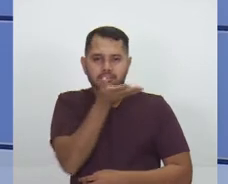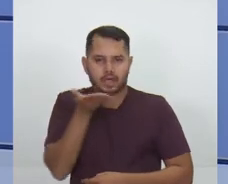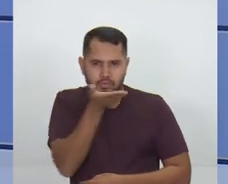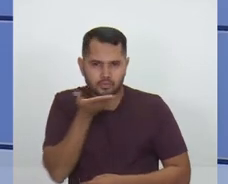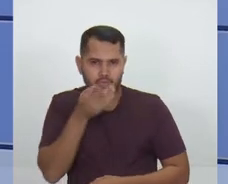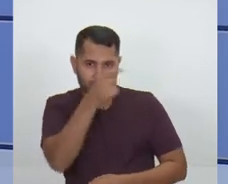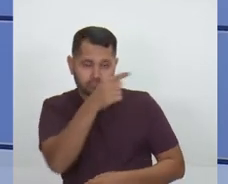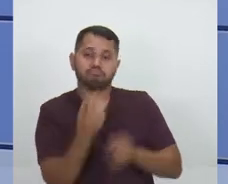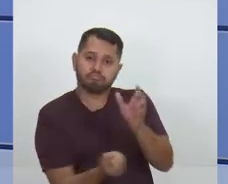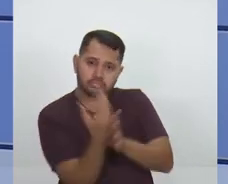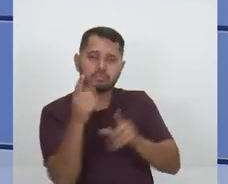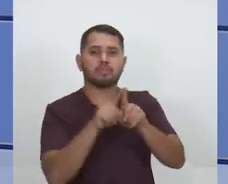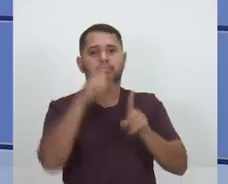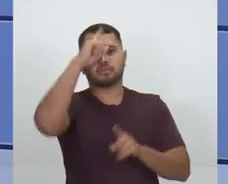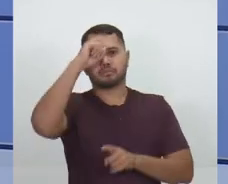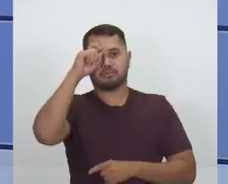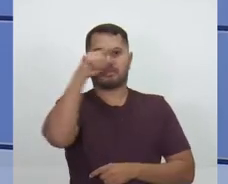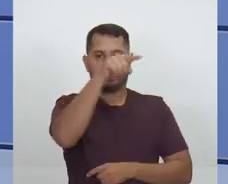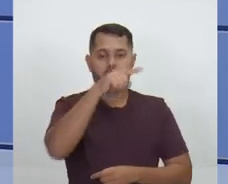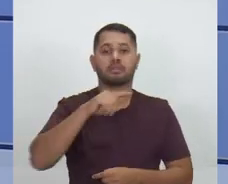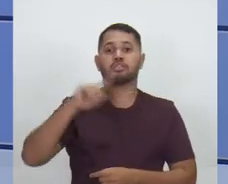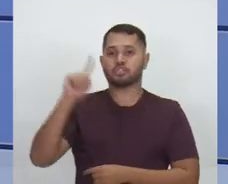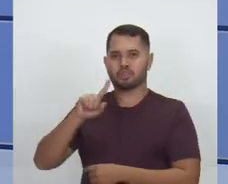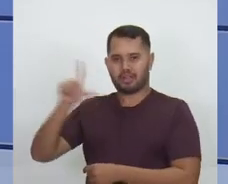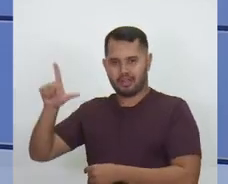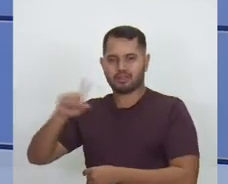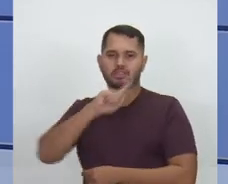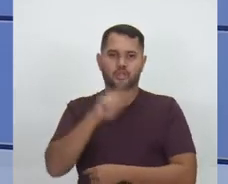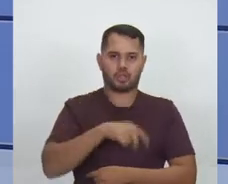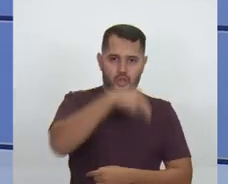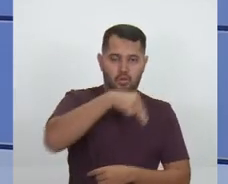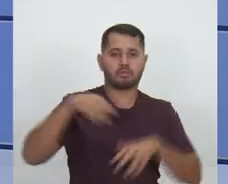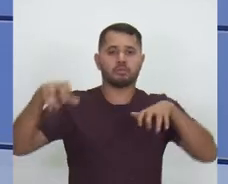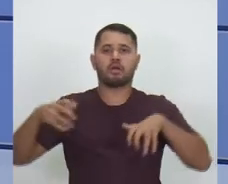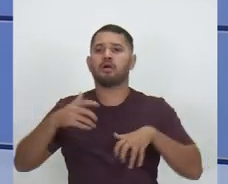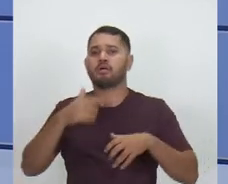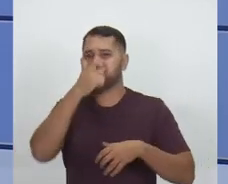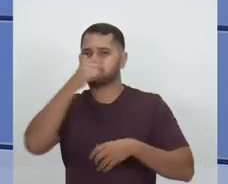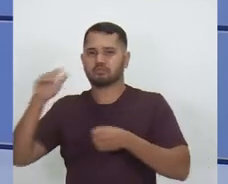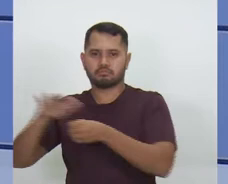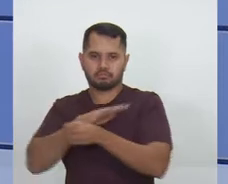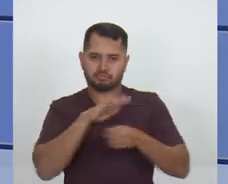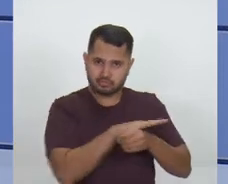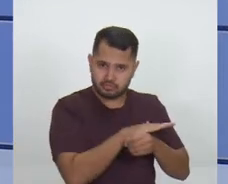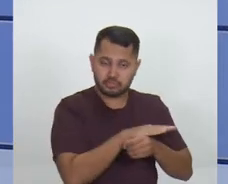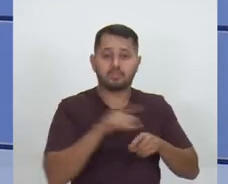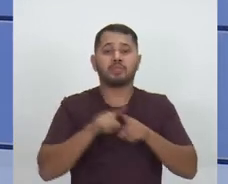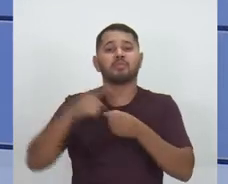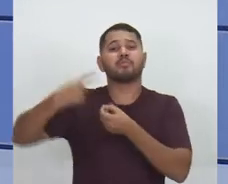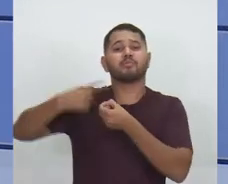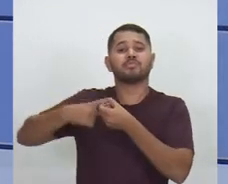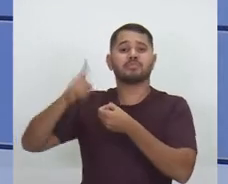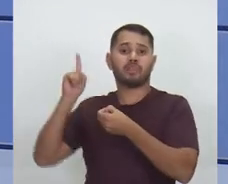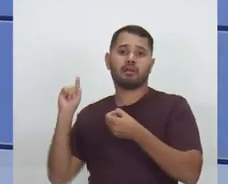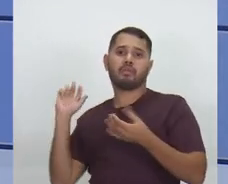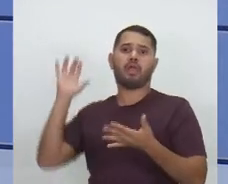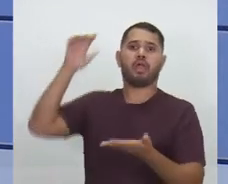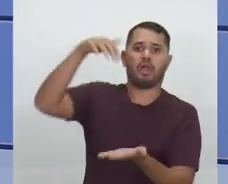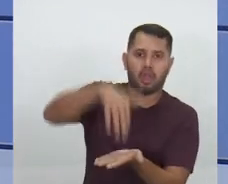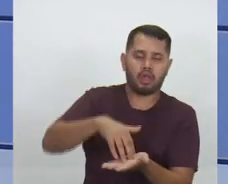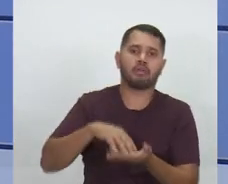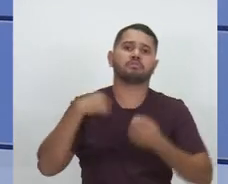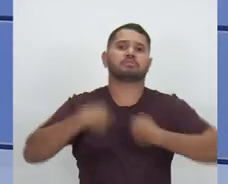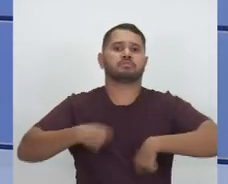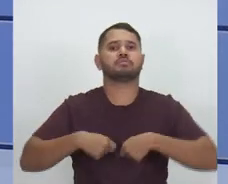realmente o pessoal que está na zona leste na zona norte e as pessoas que vêm dos municípios onde tem uma carência maior ele já fico realmente